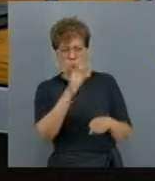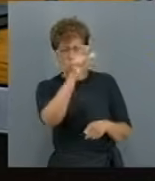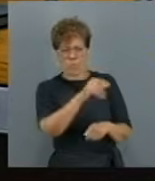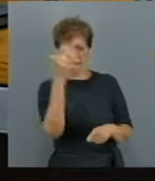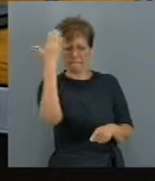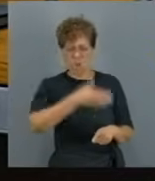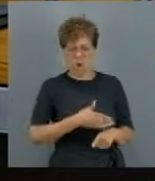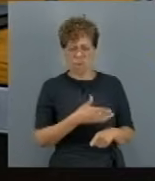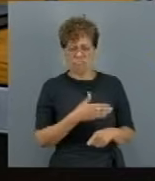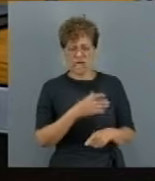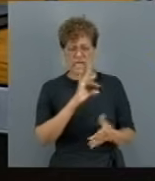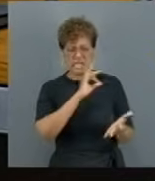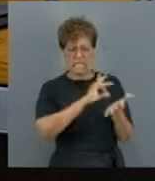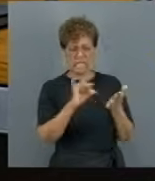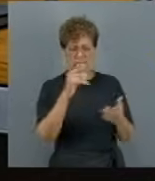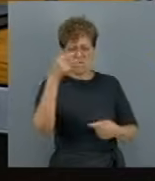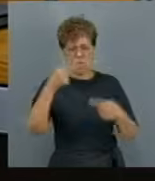político.